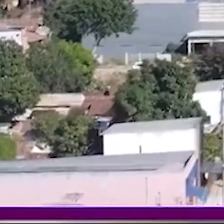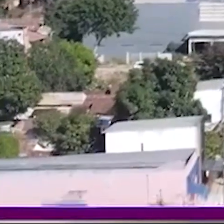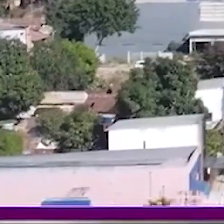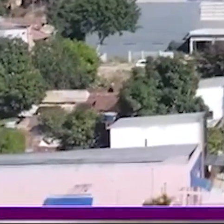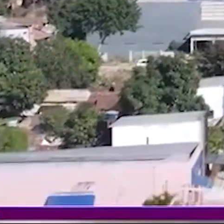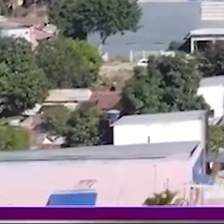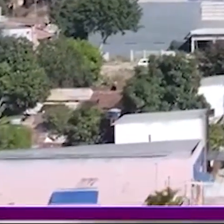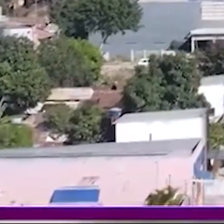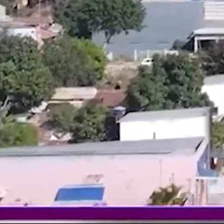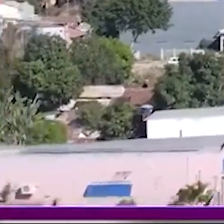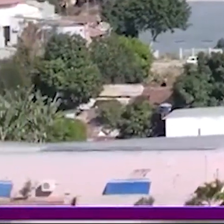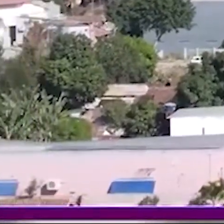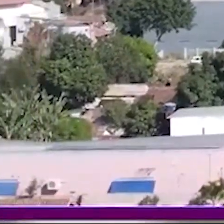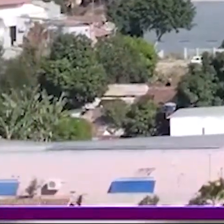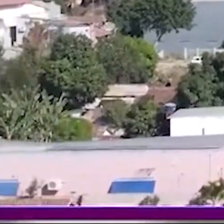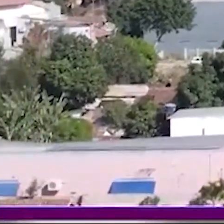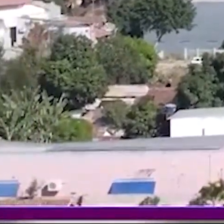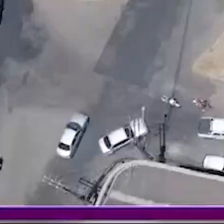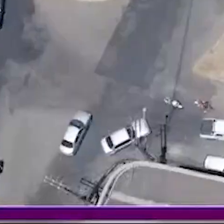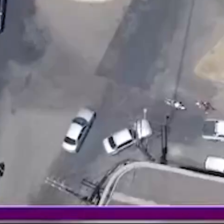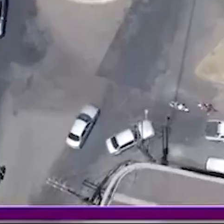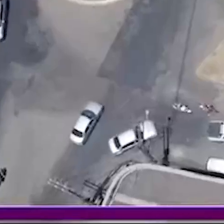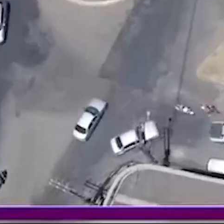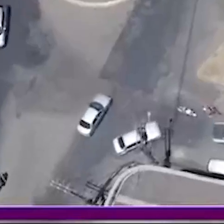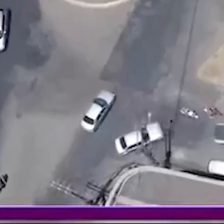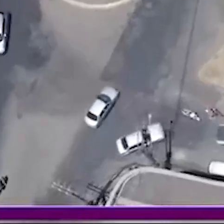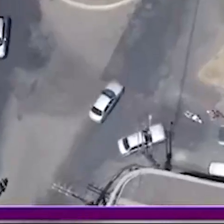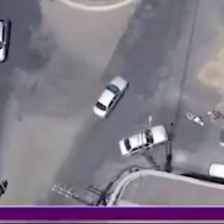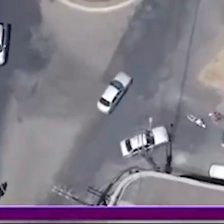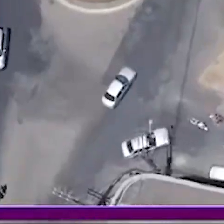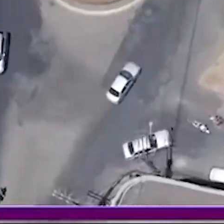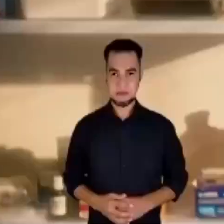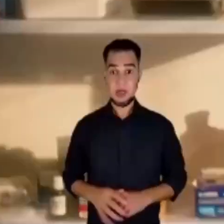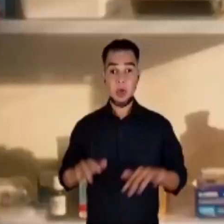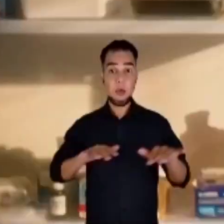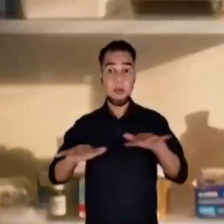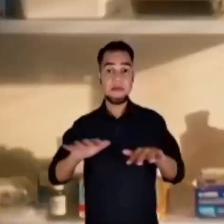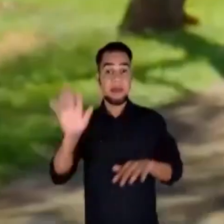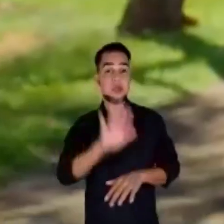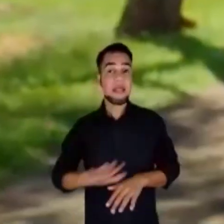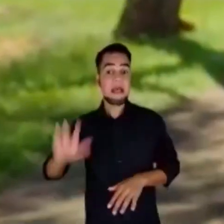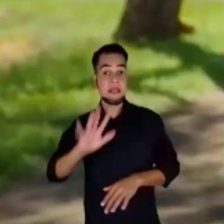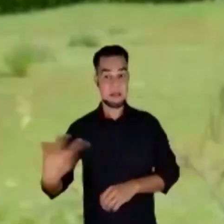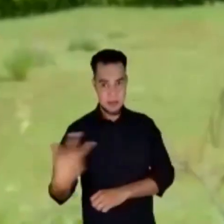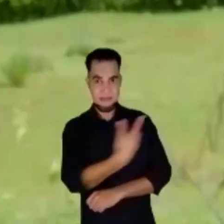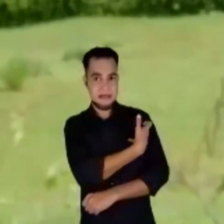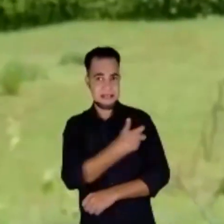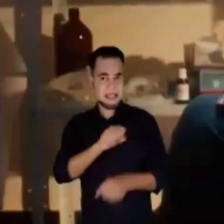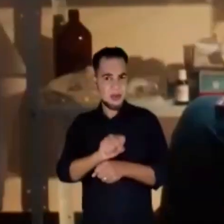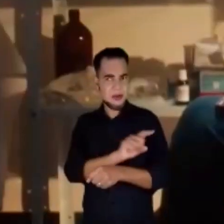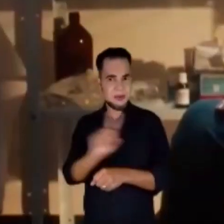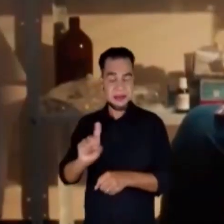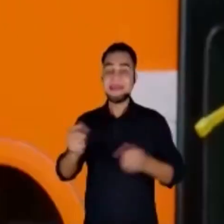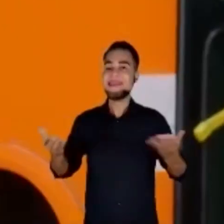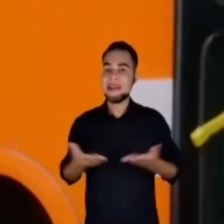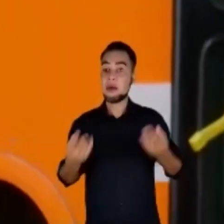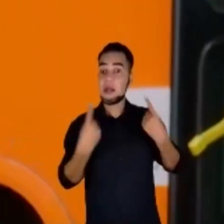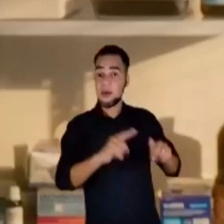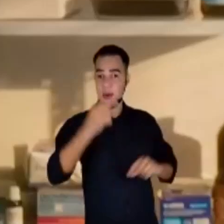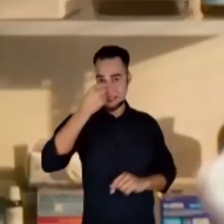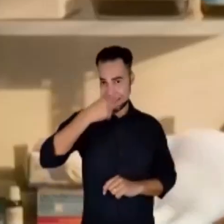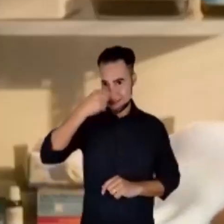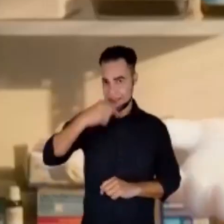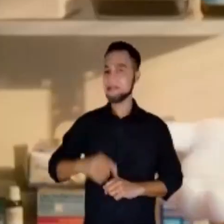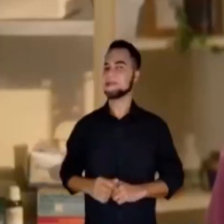É obra aqui, é obra ali, é obra lá. Prefeitura em um minuto. O movimento nacional pela vacinação não para. Agora